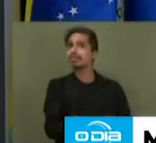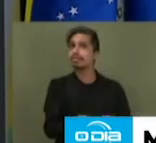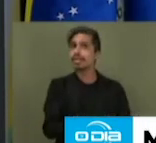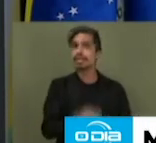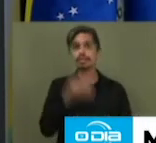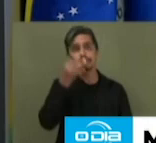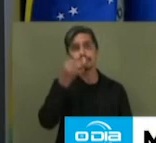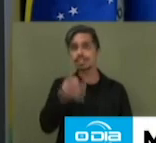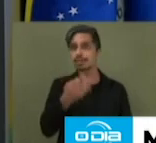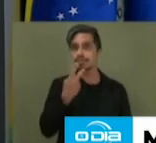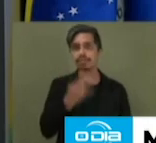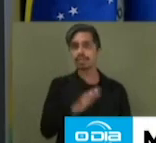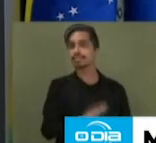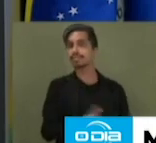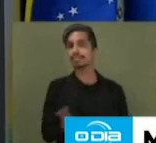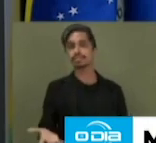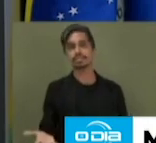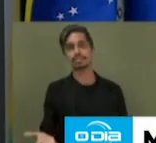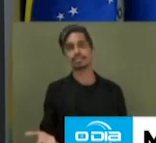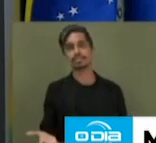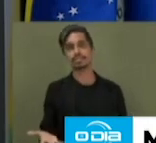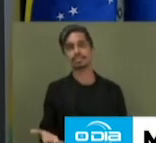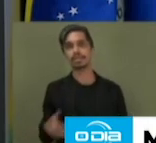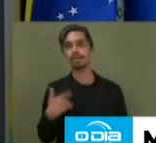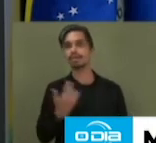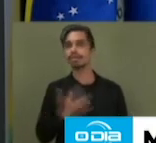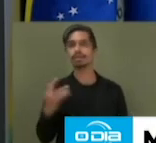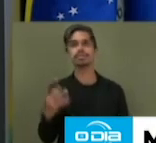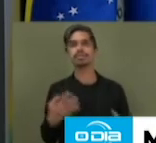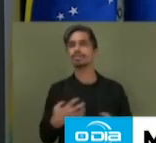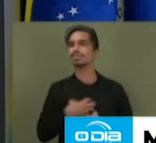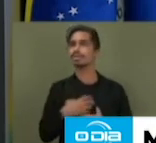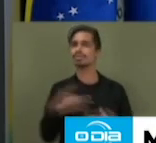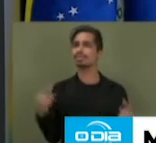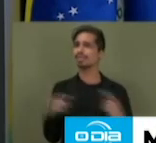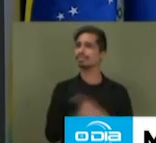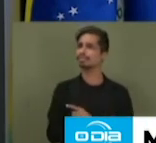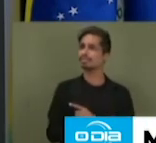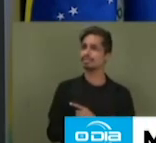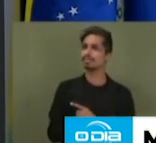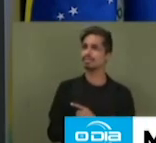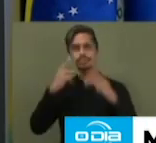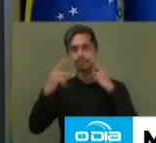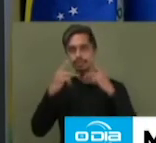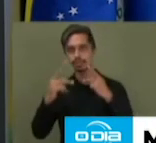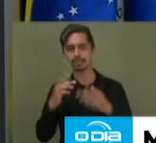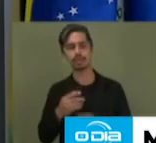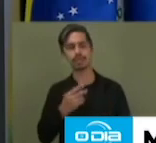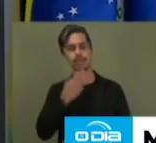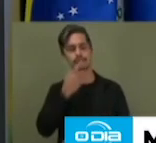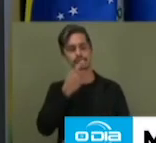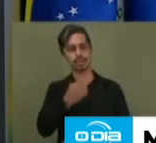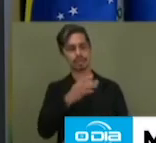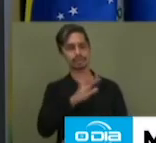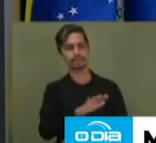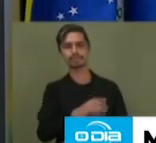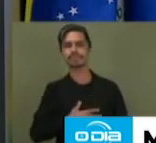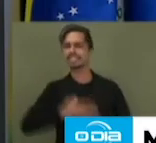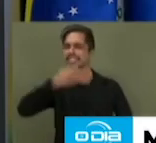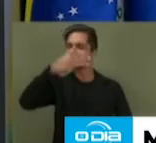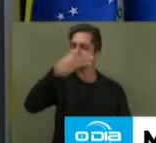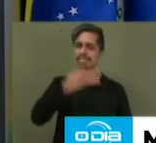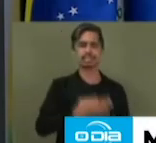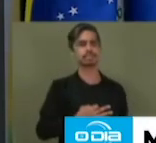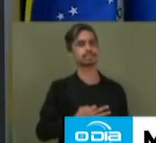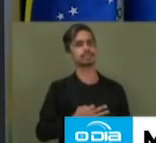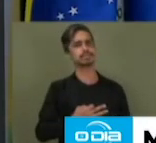nesse nesse nesse rumo e nós estamos tomando o caminho contrário digo aqui com absoluta